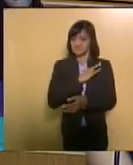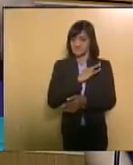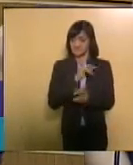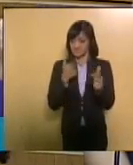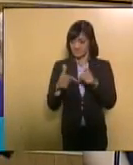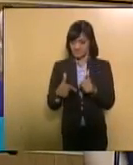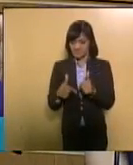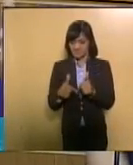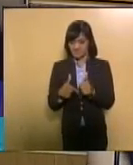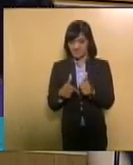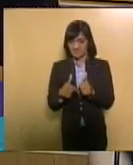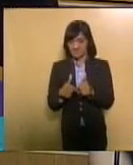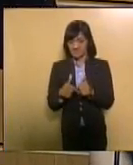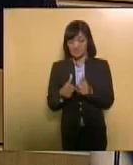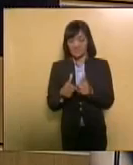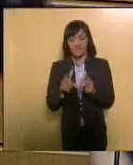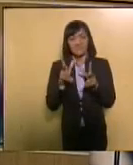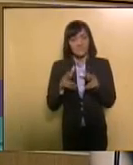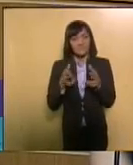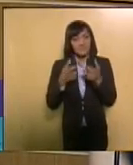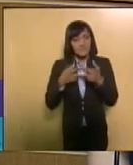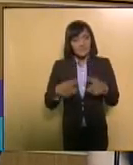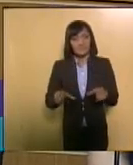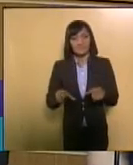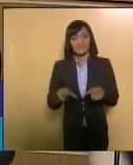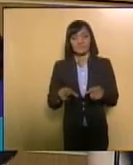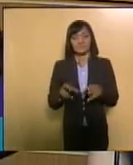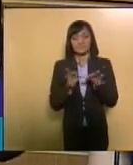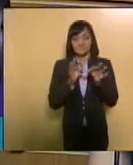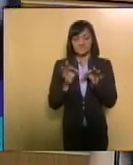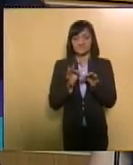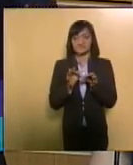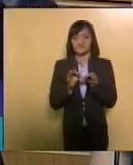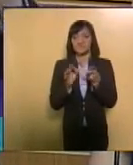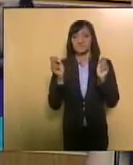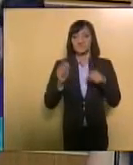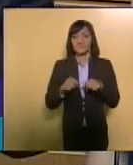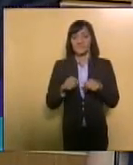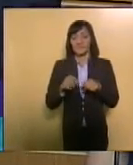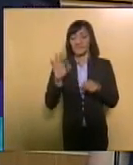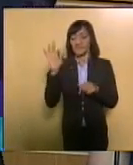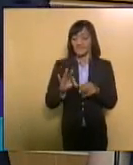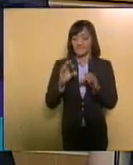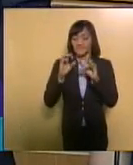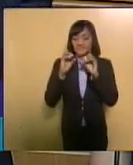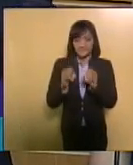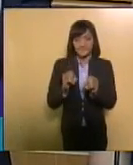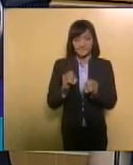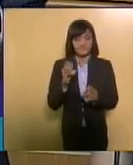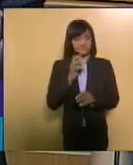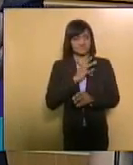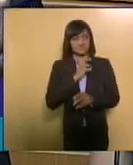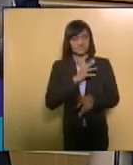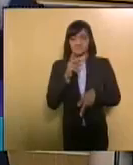dizer meios para que a taxa de crime se aproxime de zero e que o medo e a expectativa da população seja uma